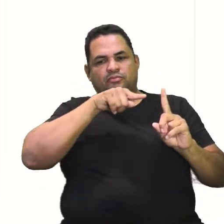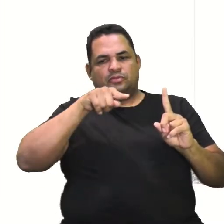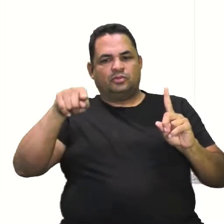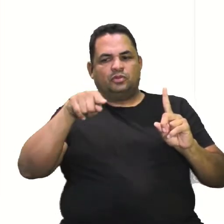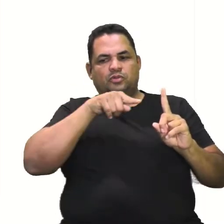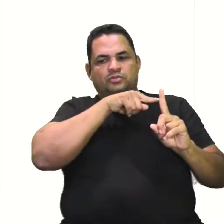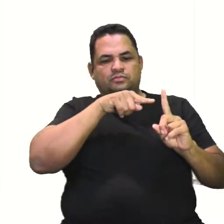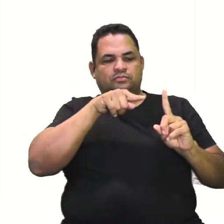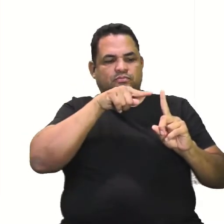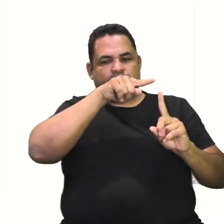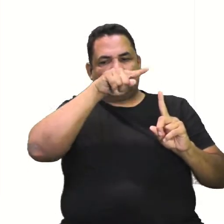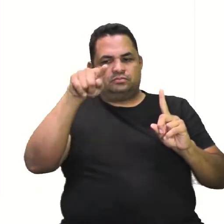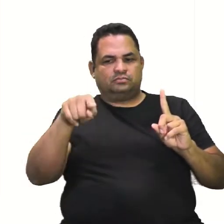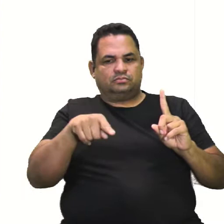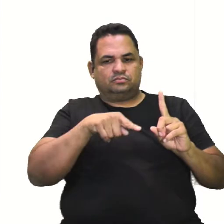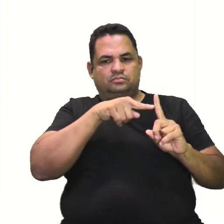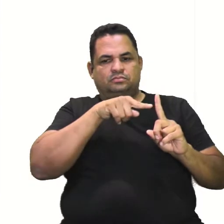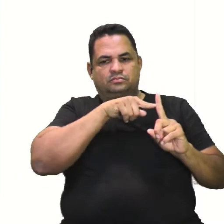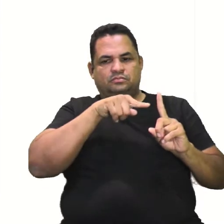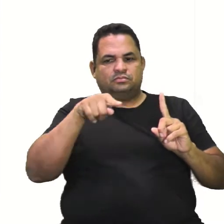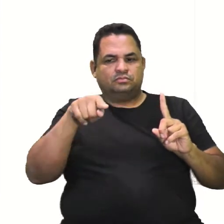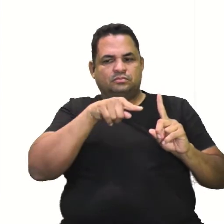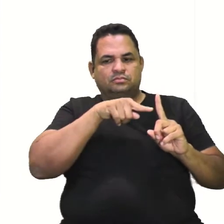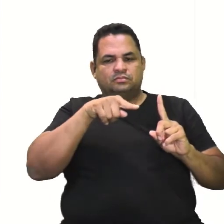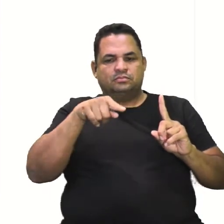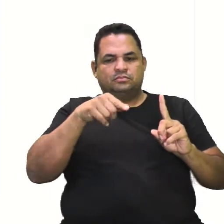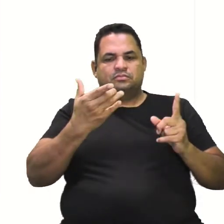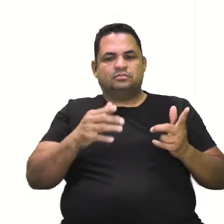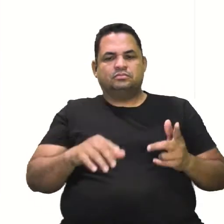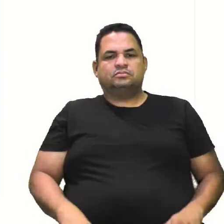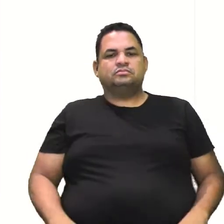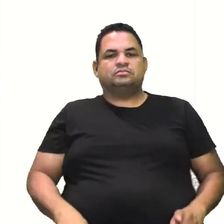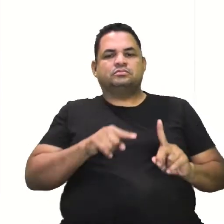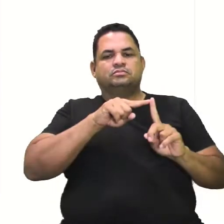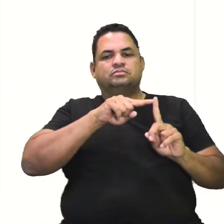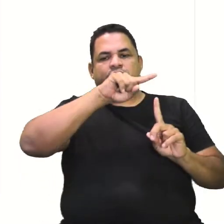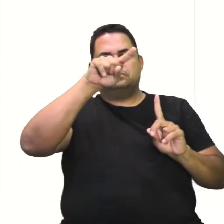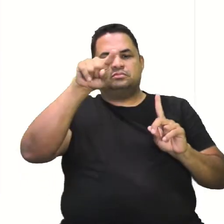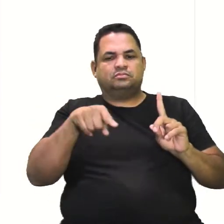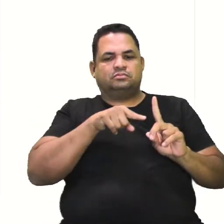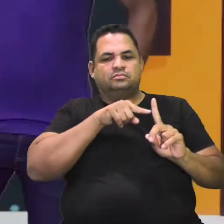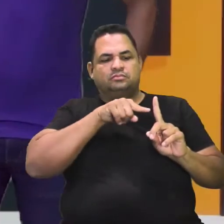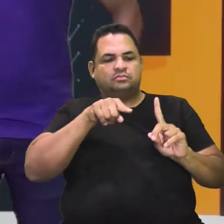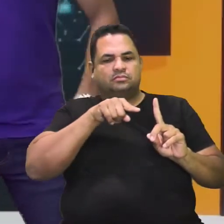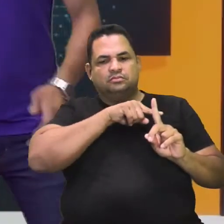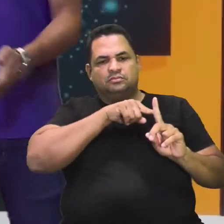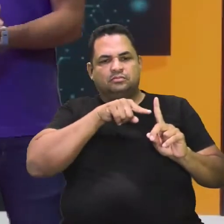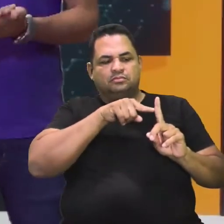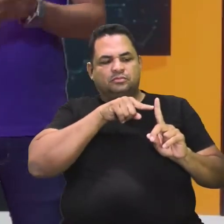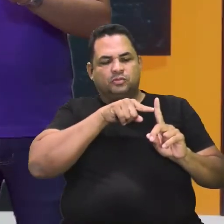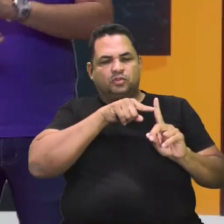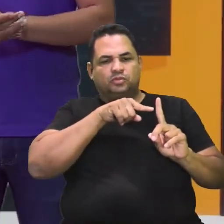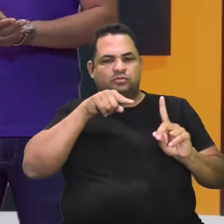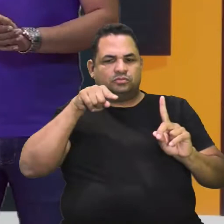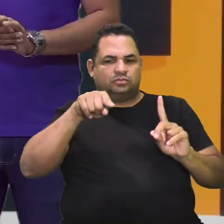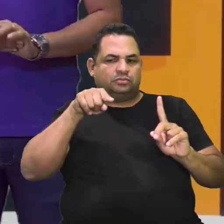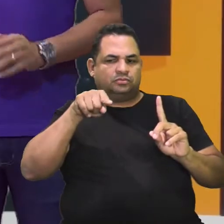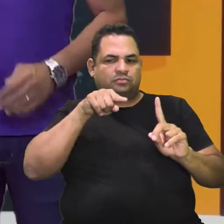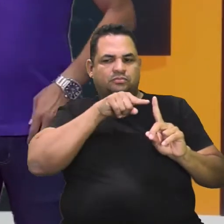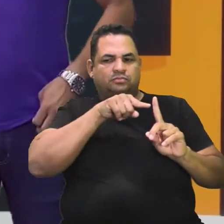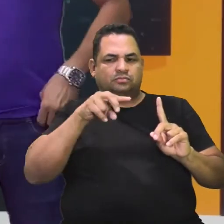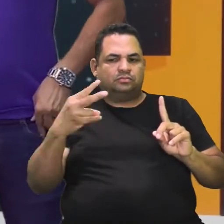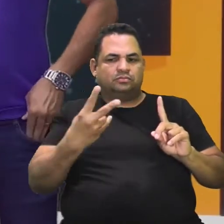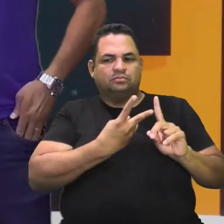a circunferência, né? Atravessou a circunferência, a reta atravessou a circunferência e tocou em 2 pontos